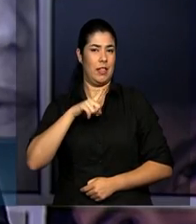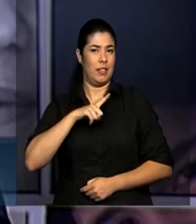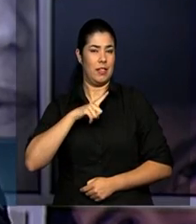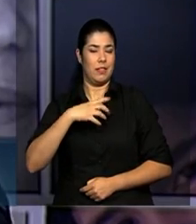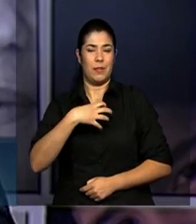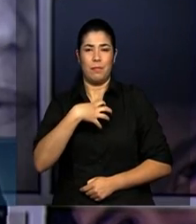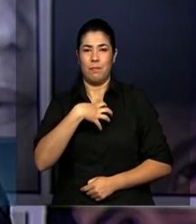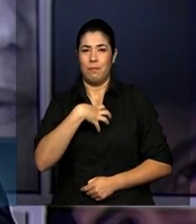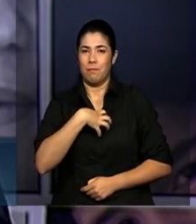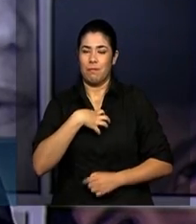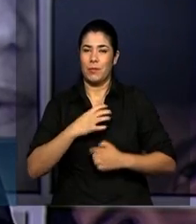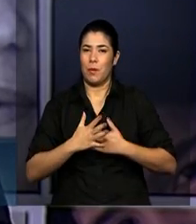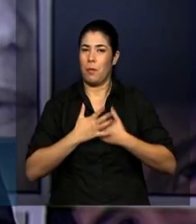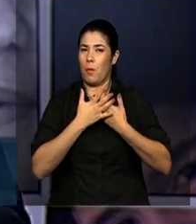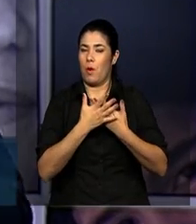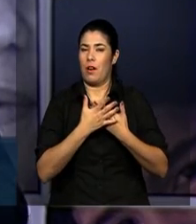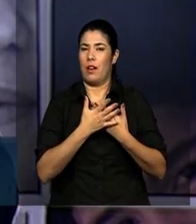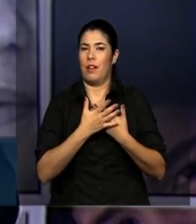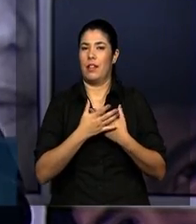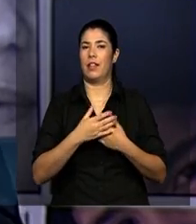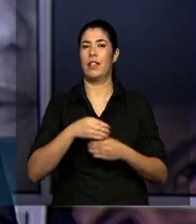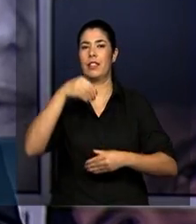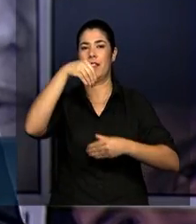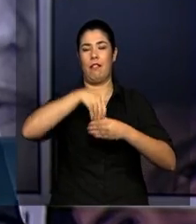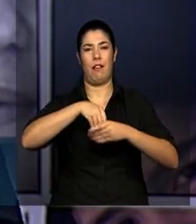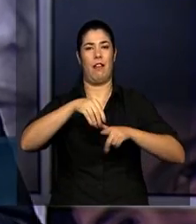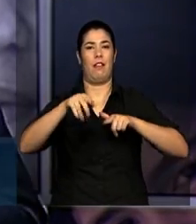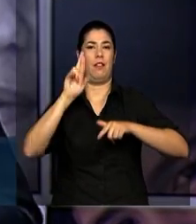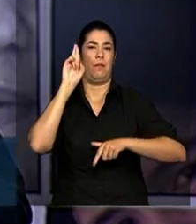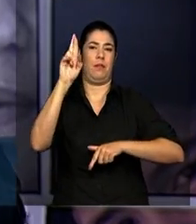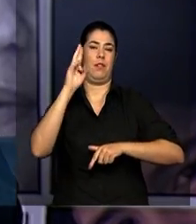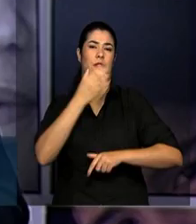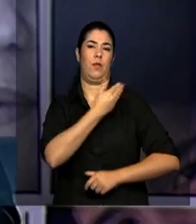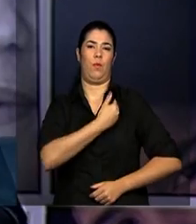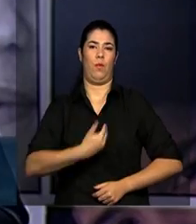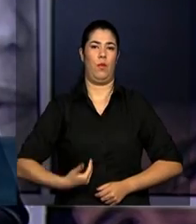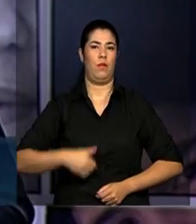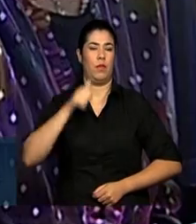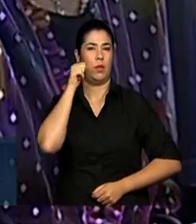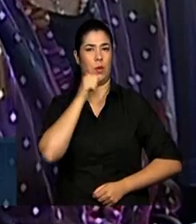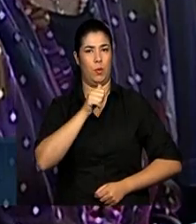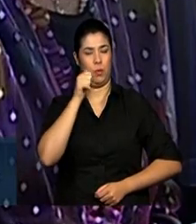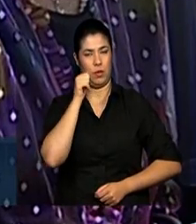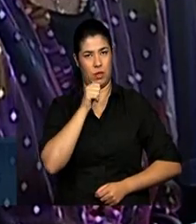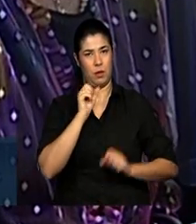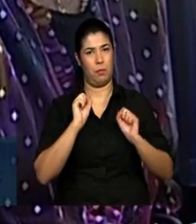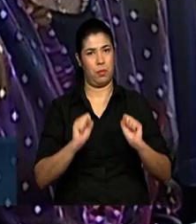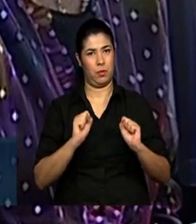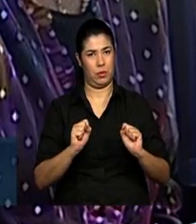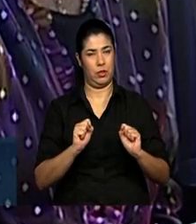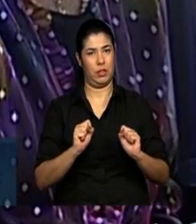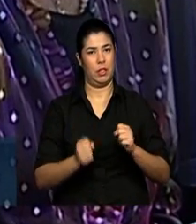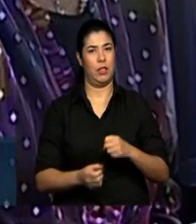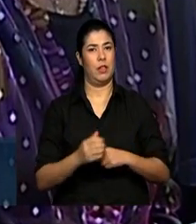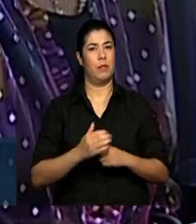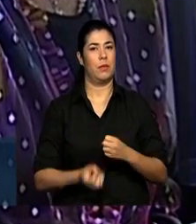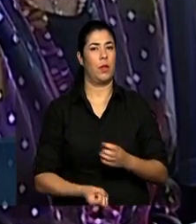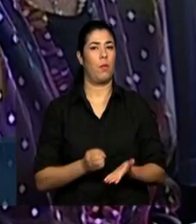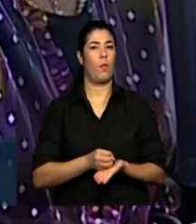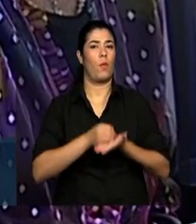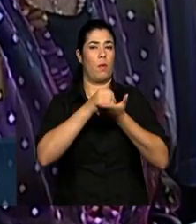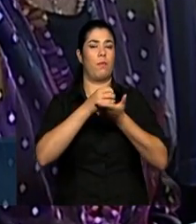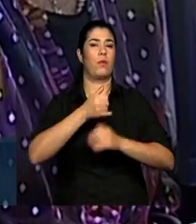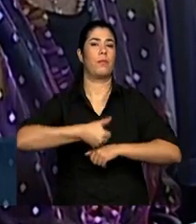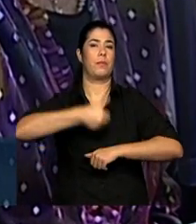prazer de estar num governo de uma mulher e poder trazer maior amparo às